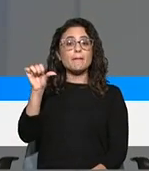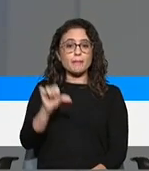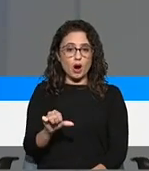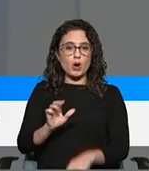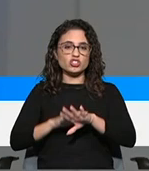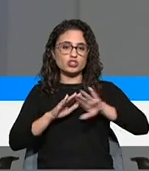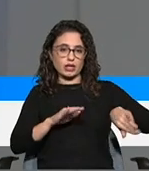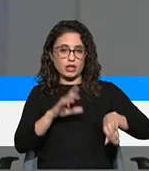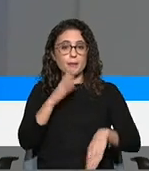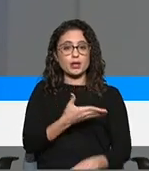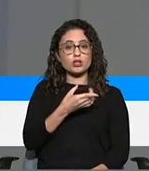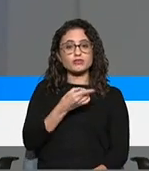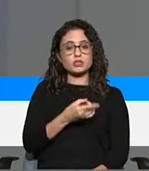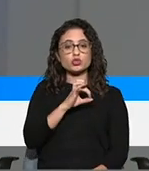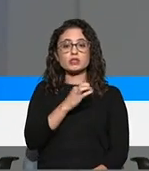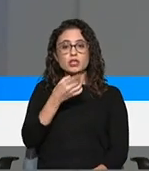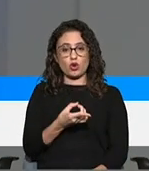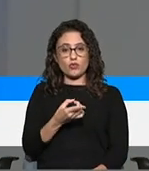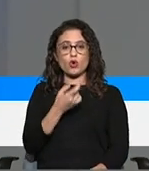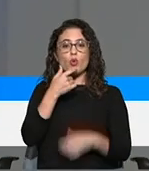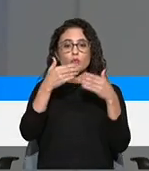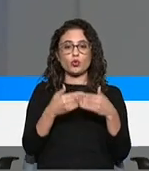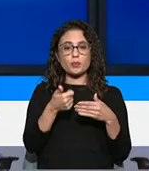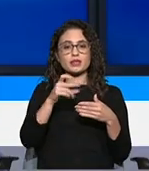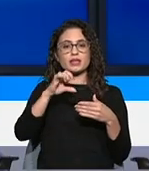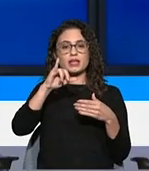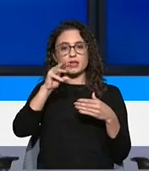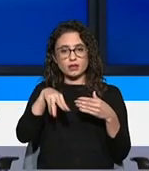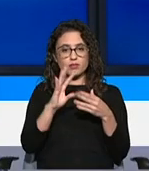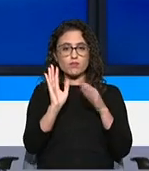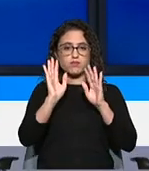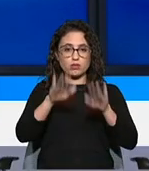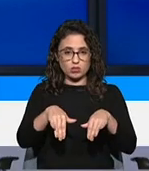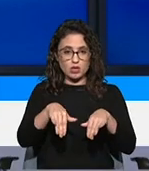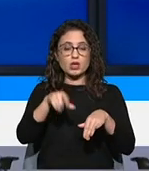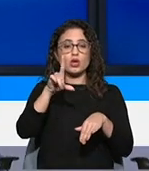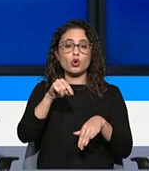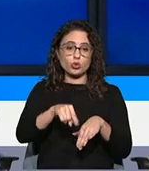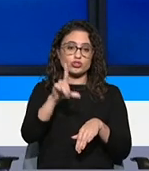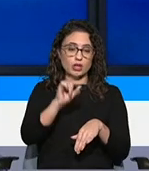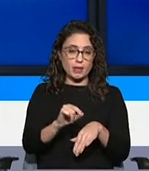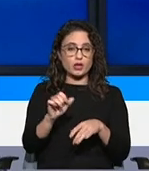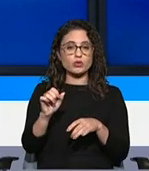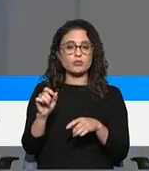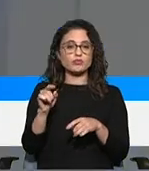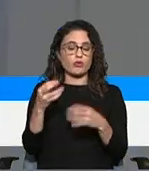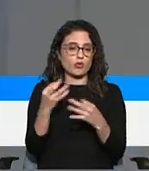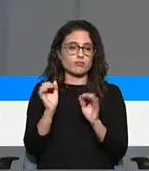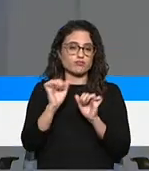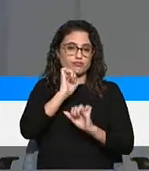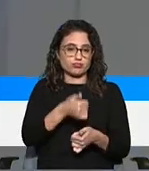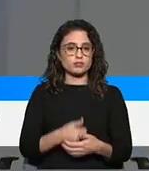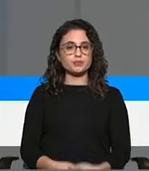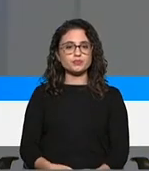1989 caiu o muro de Berlim e hoje caiu provavelmente aquele que seria o maior tempo do partido socialista govern BR Que efeitos pode ter tudo isto